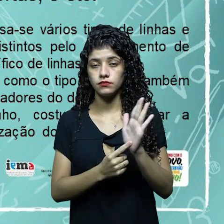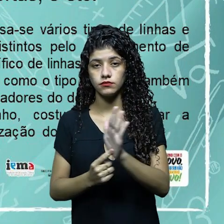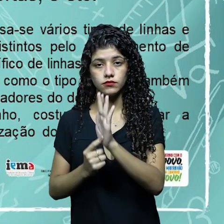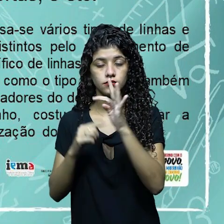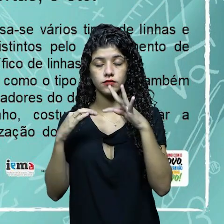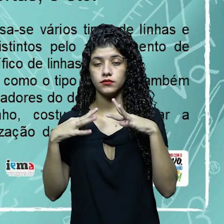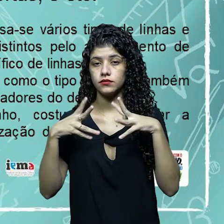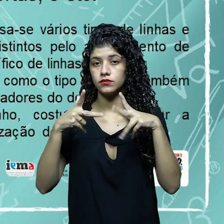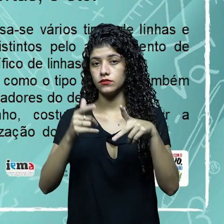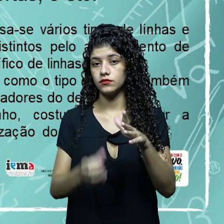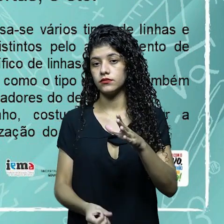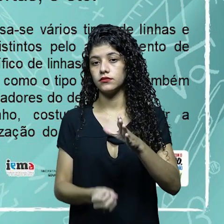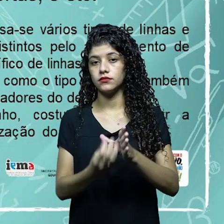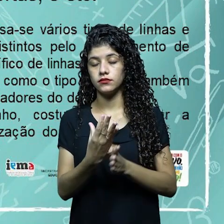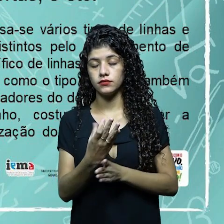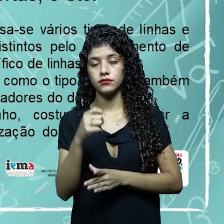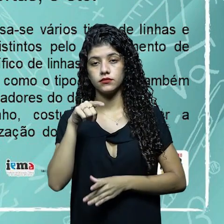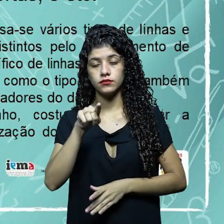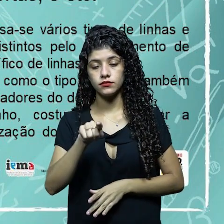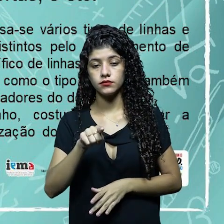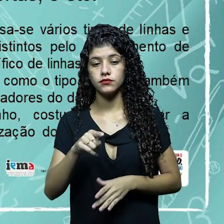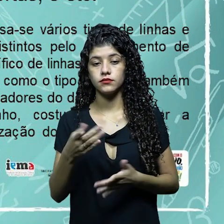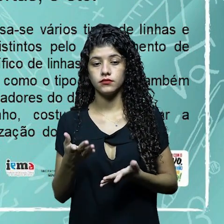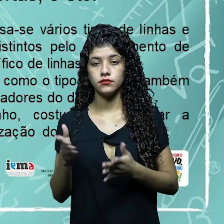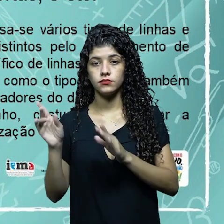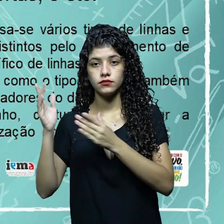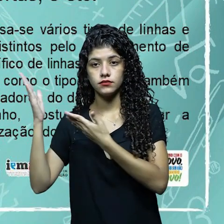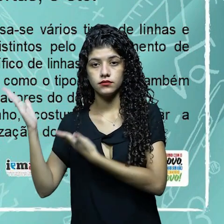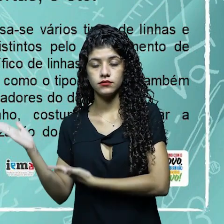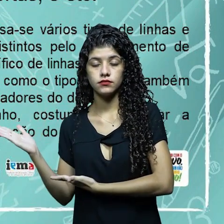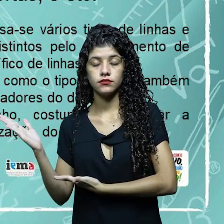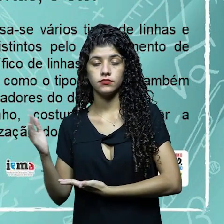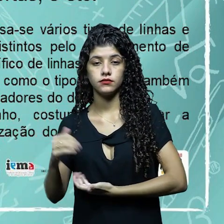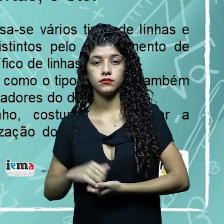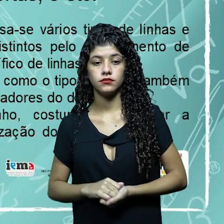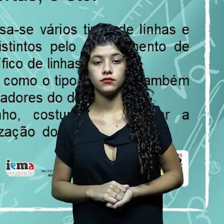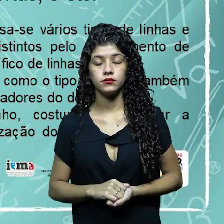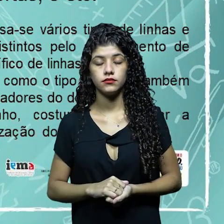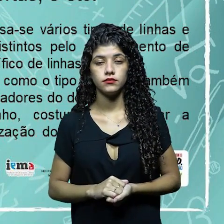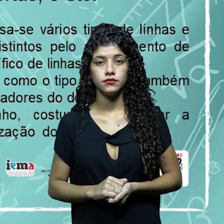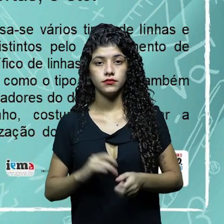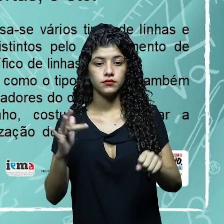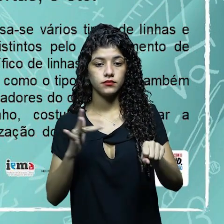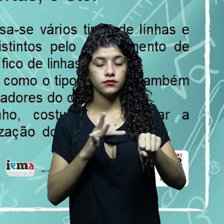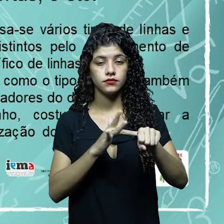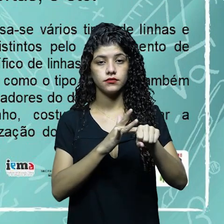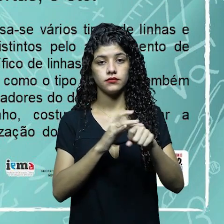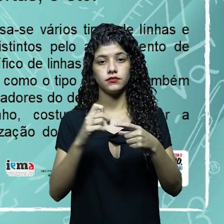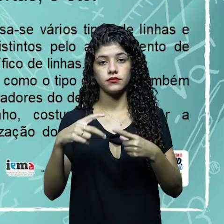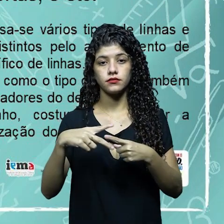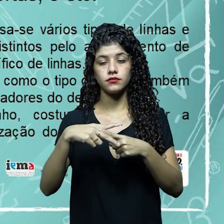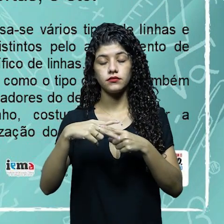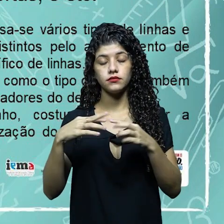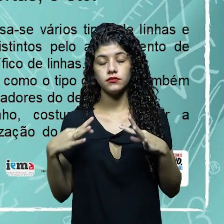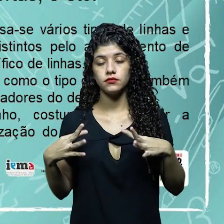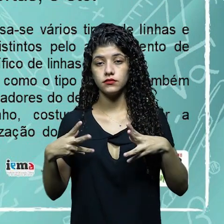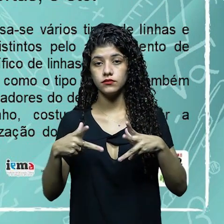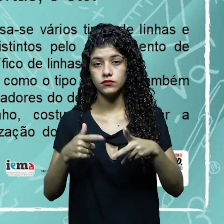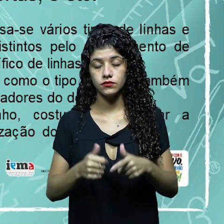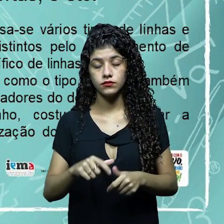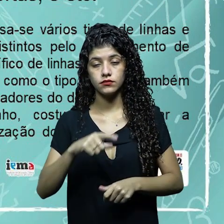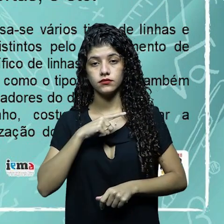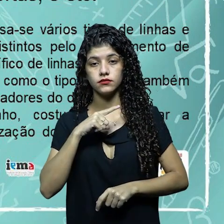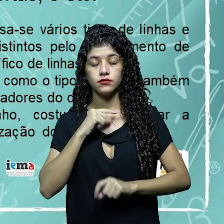criou. Então, tu tá na área de trabalho, e aí você vai clicar na setinha e todas as que você colocou, por exemplo,